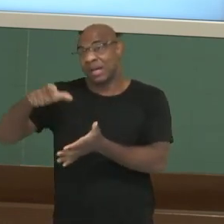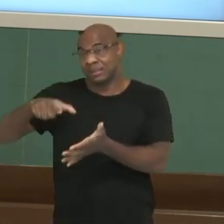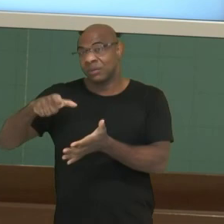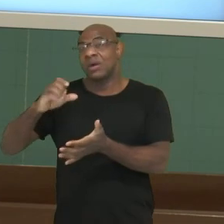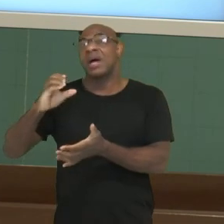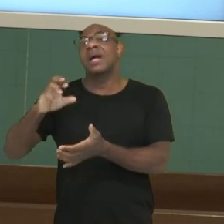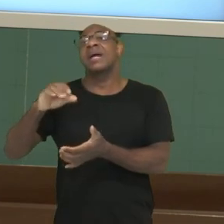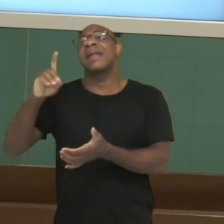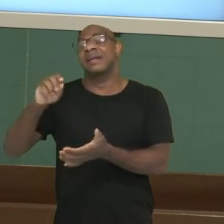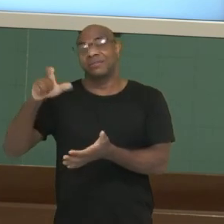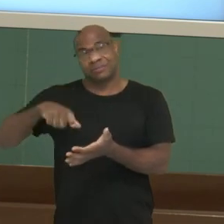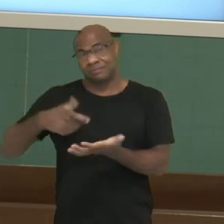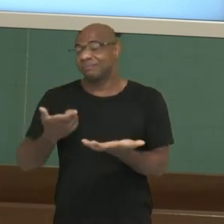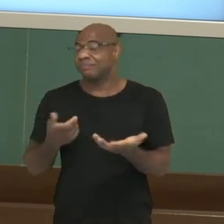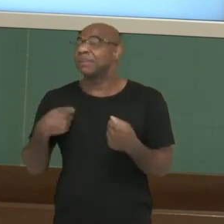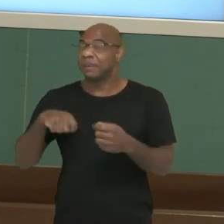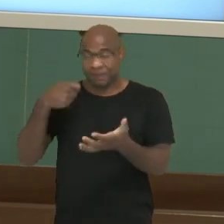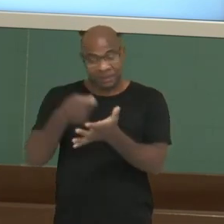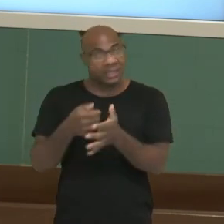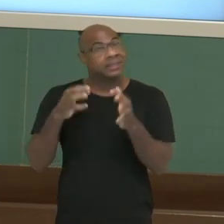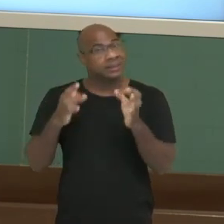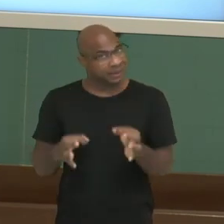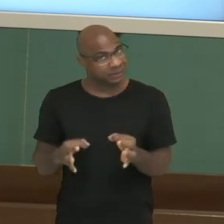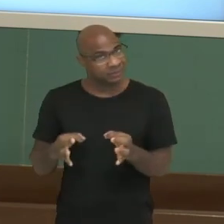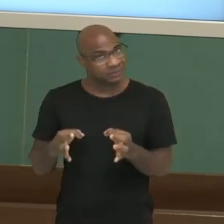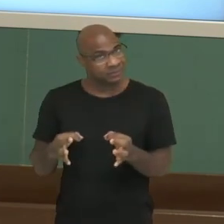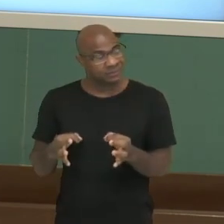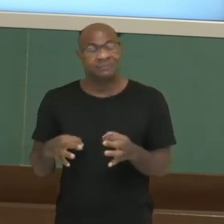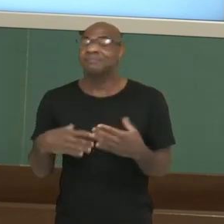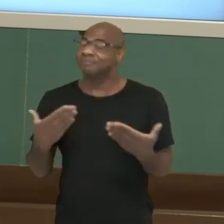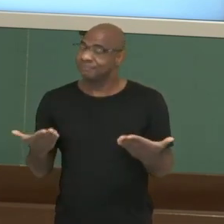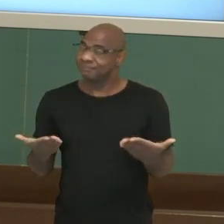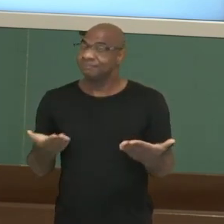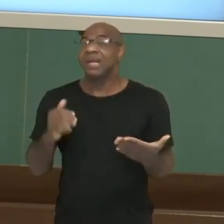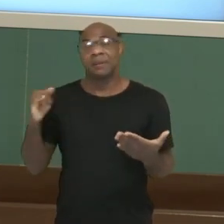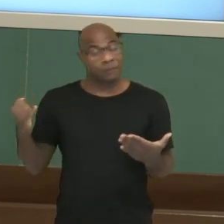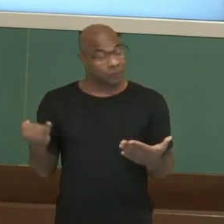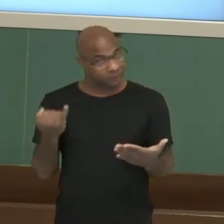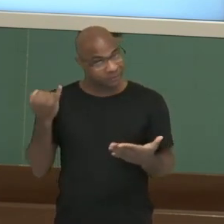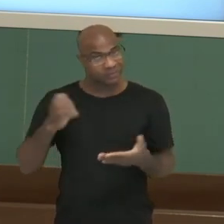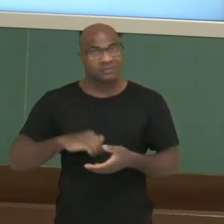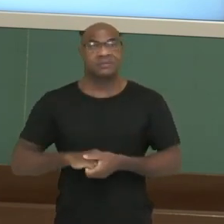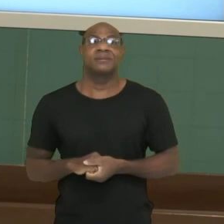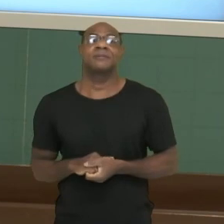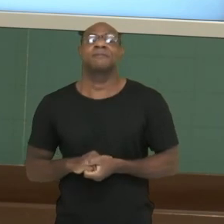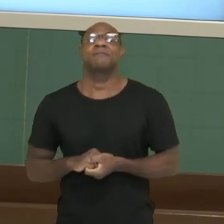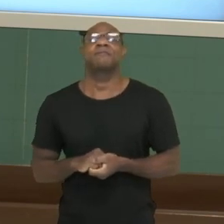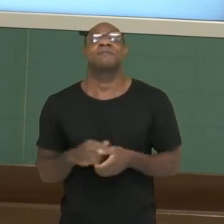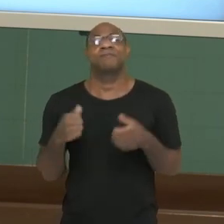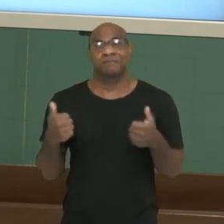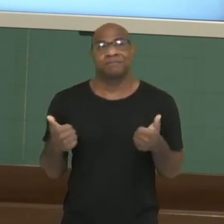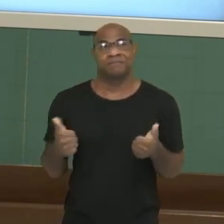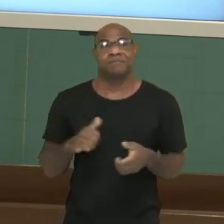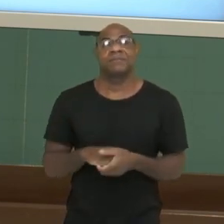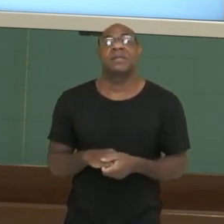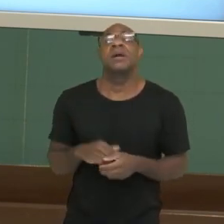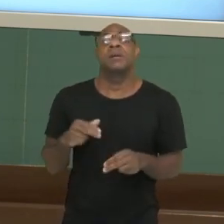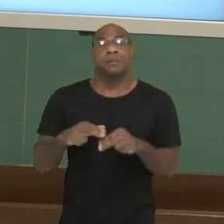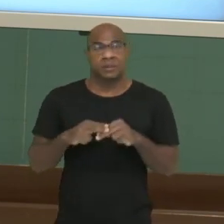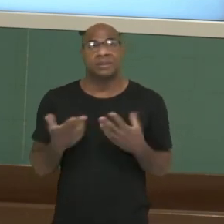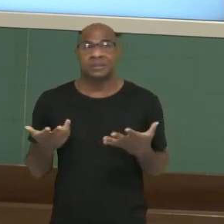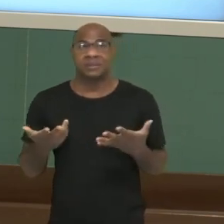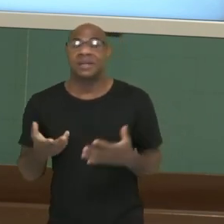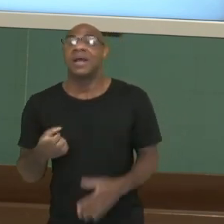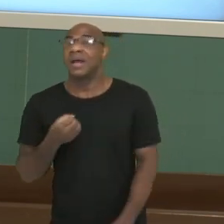Tem que manter em dia para depois não acabar pagando valores bem altos de juro, tá bom? E por isso que eu falei que ele é uma